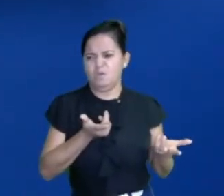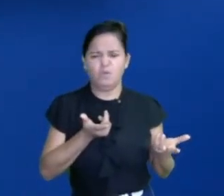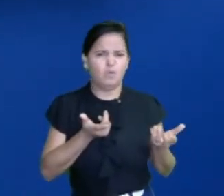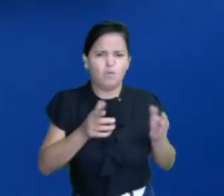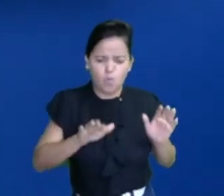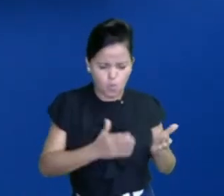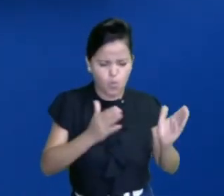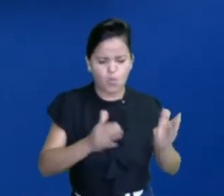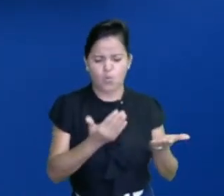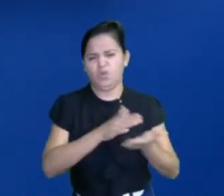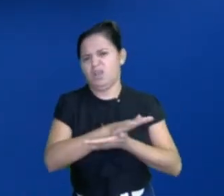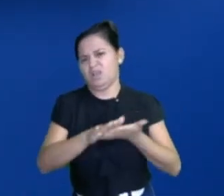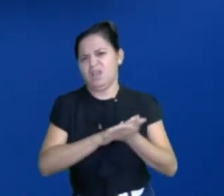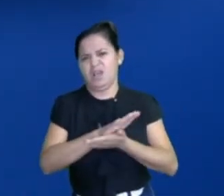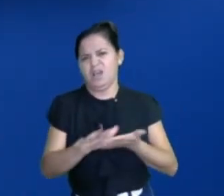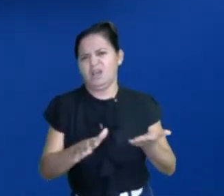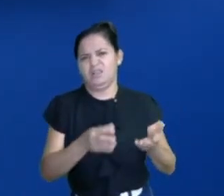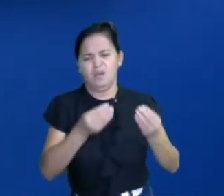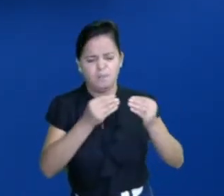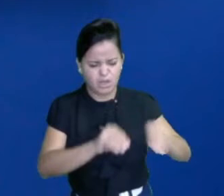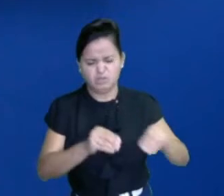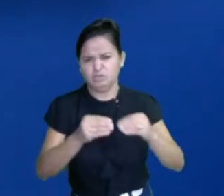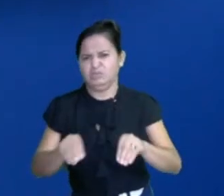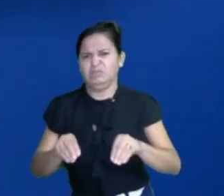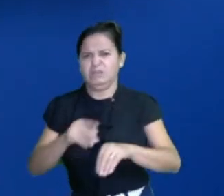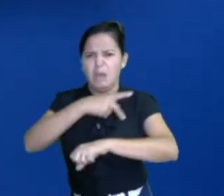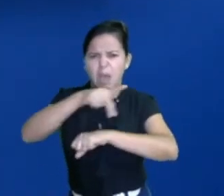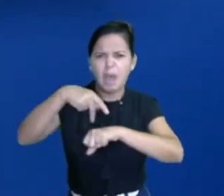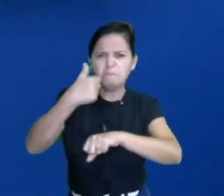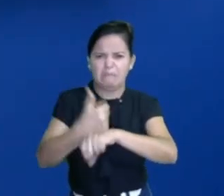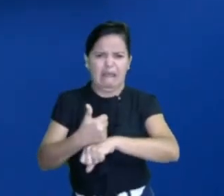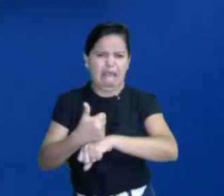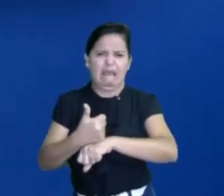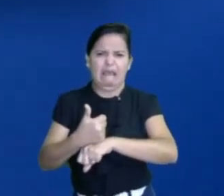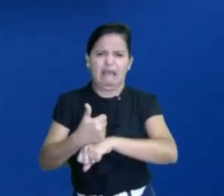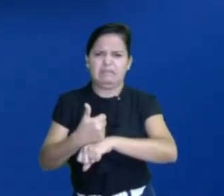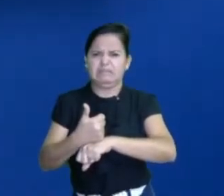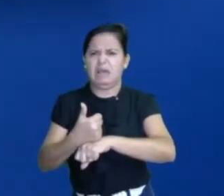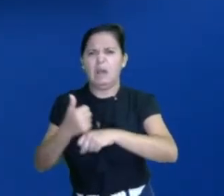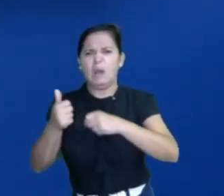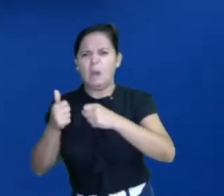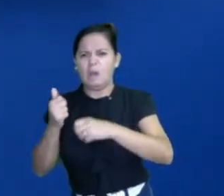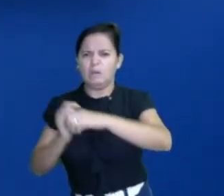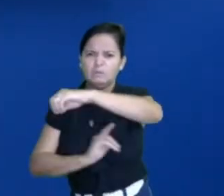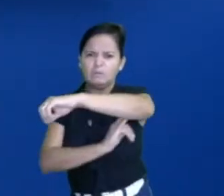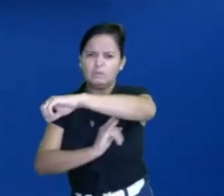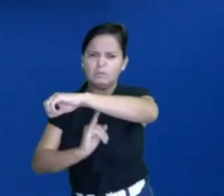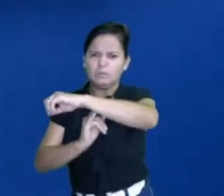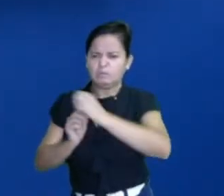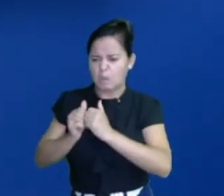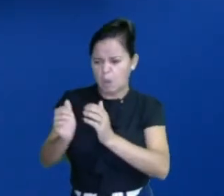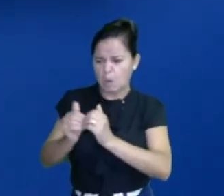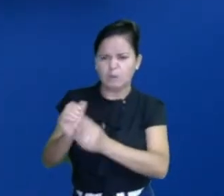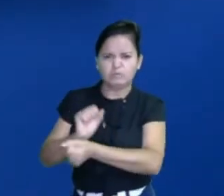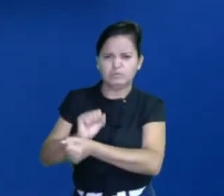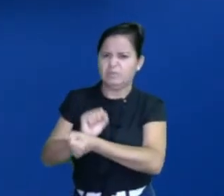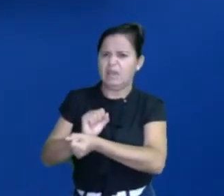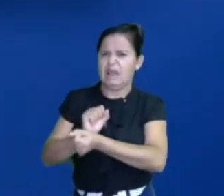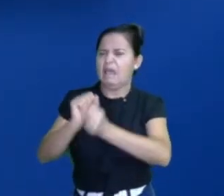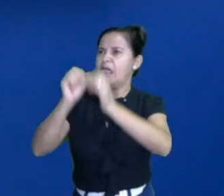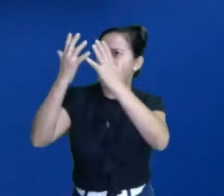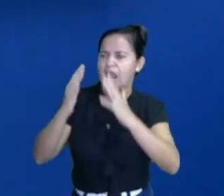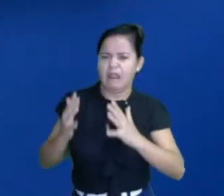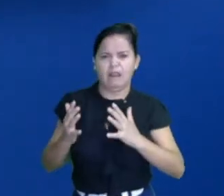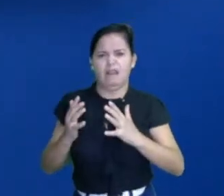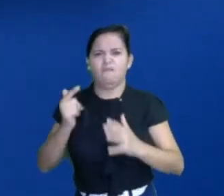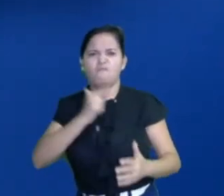as praças públicas, até pontos de ônibus destroem. Gente, isso é nosso. Querendo ou não,